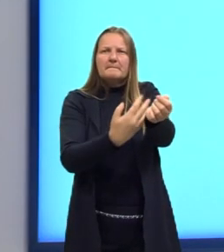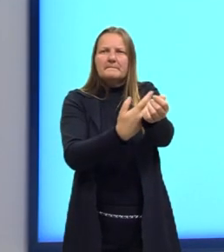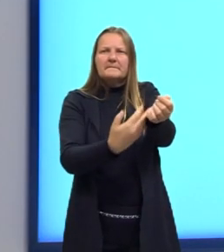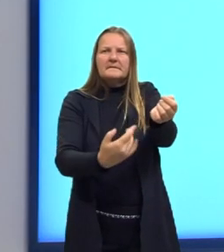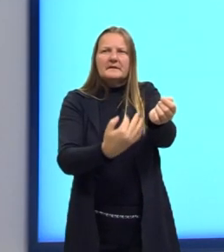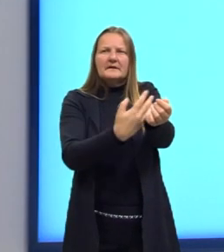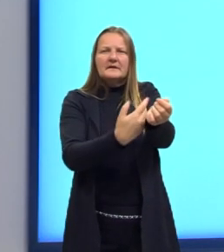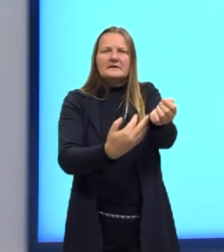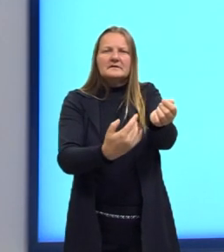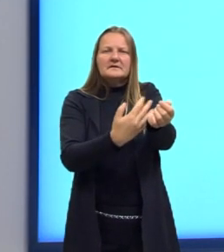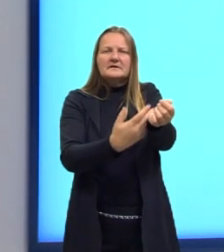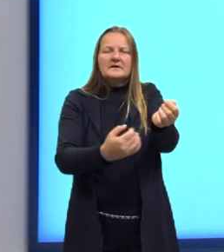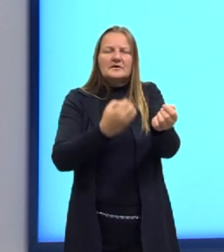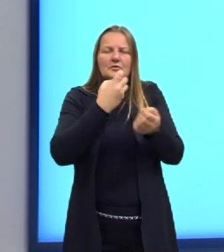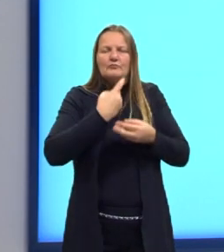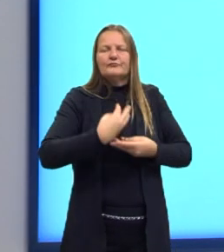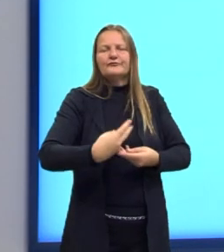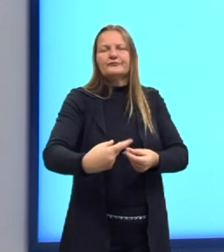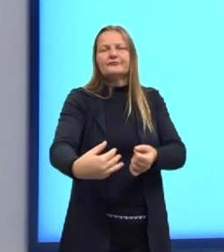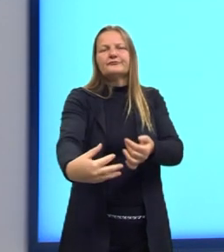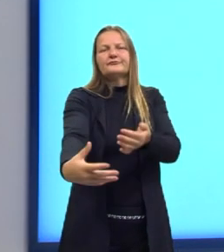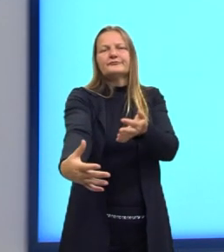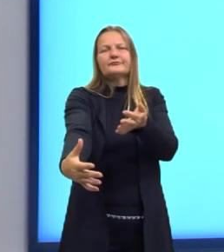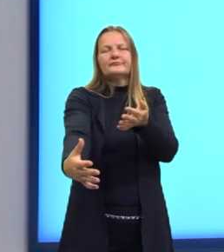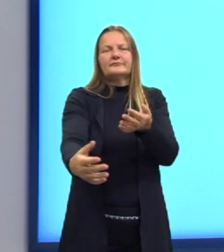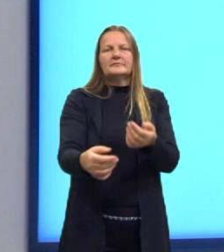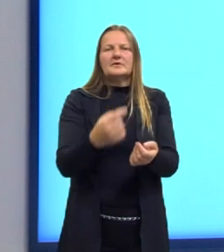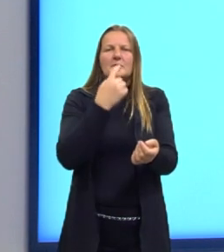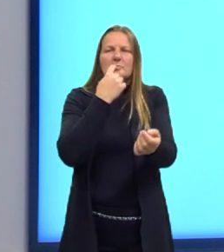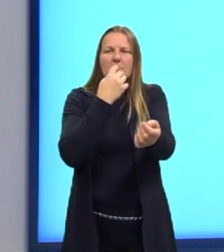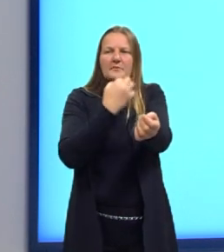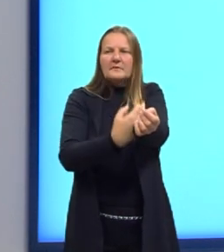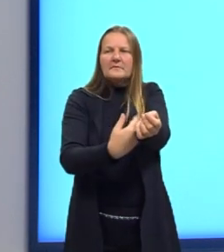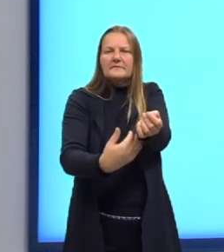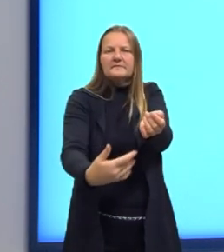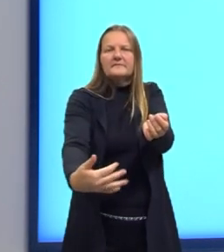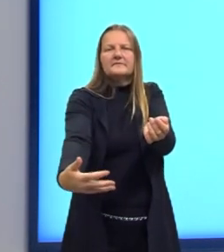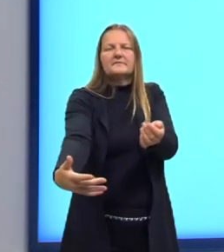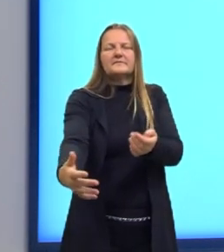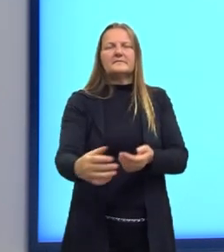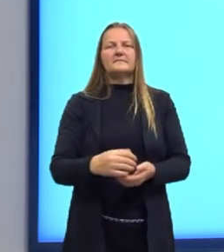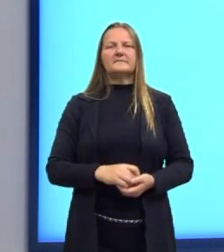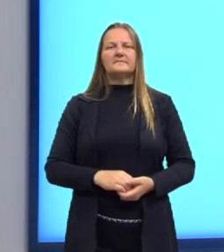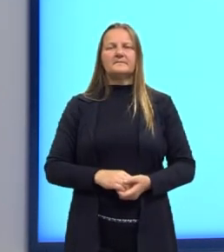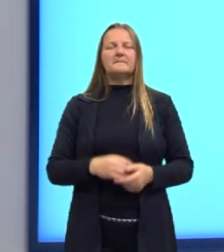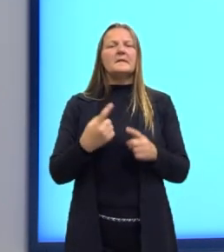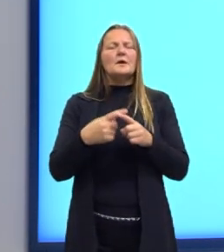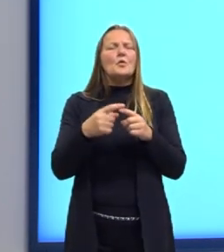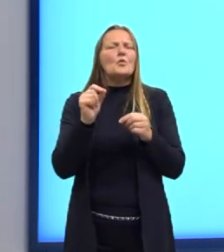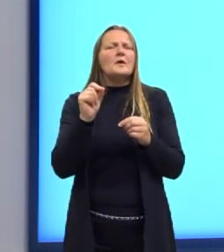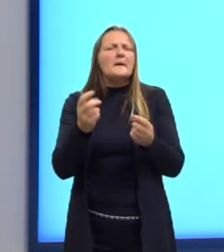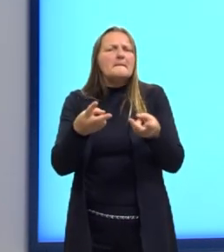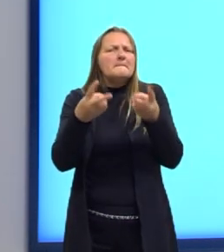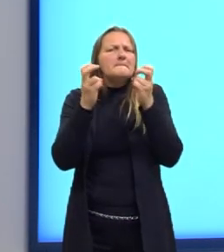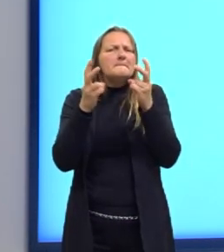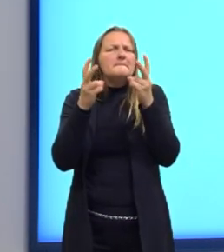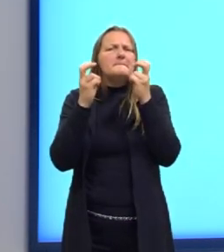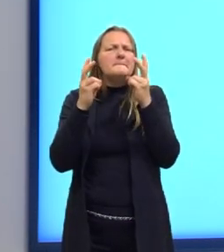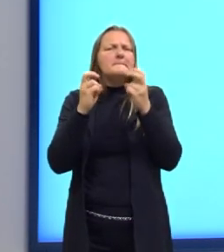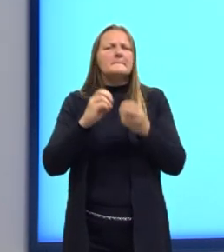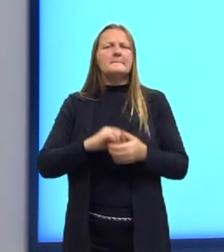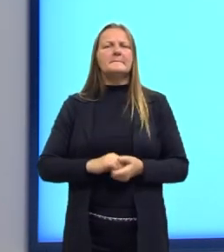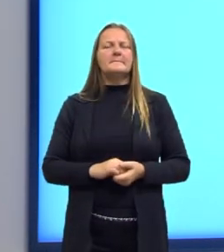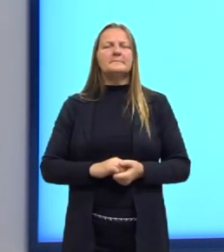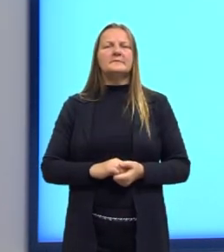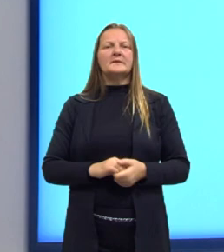ao sangue nosso que vai né então gente que nós conseguimos perceber que nós temos